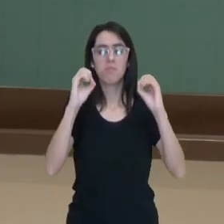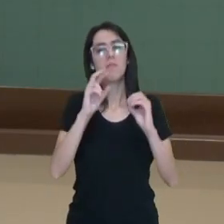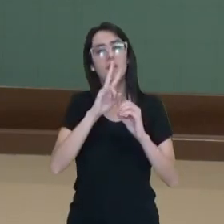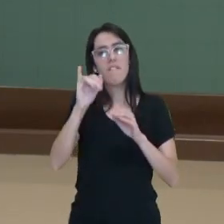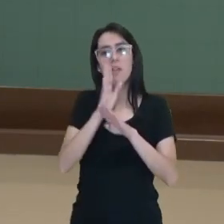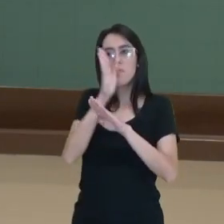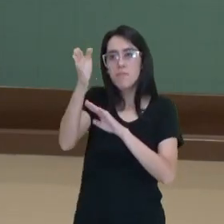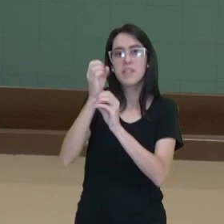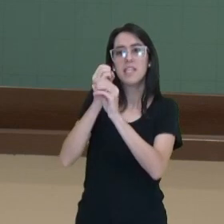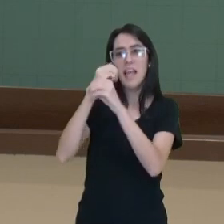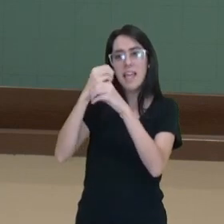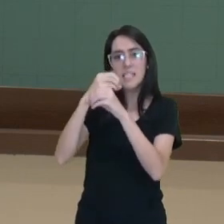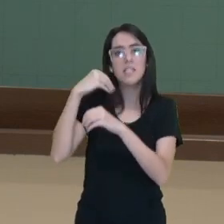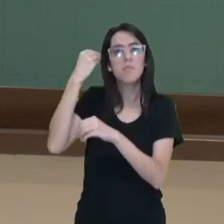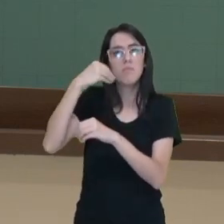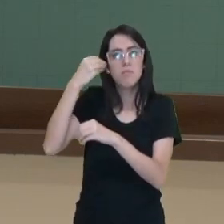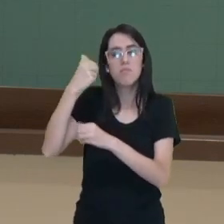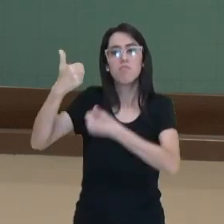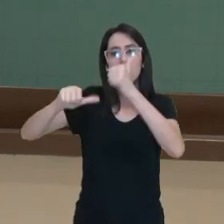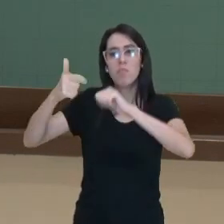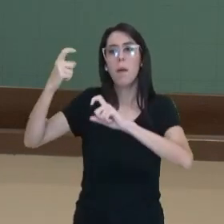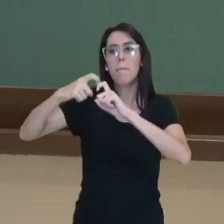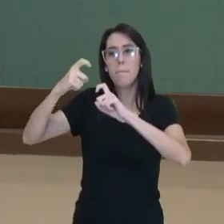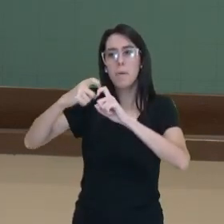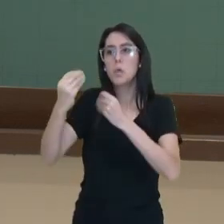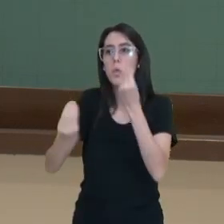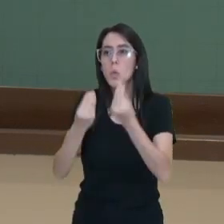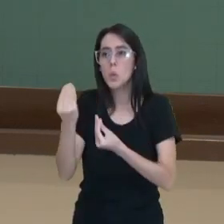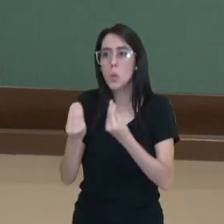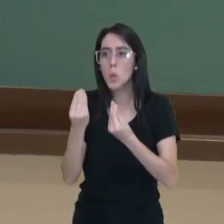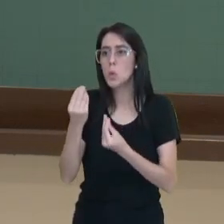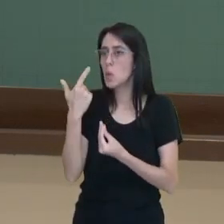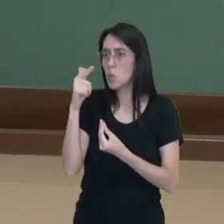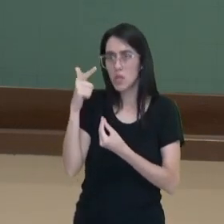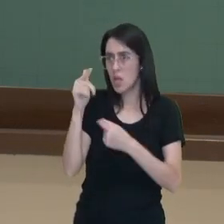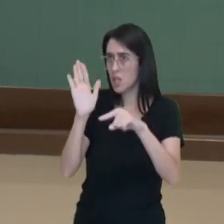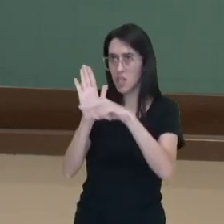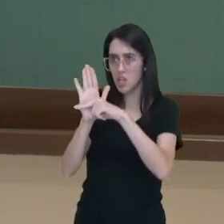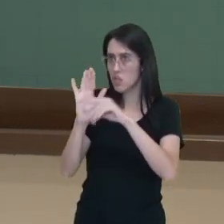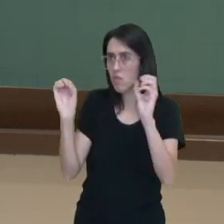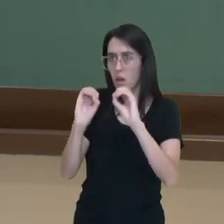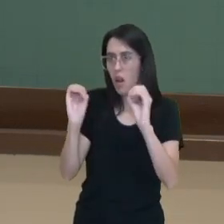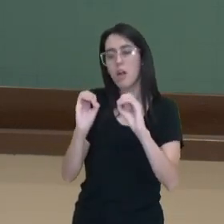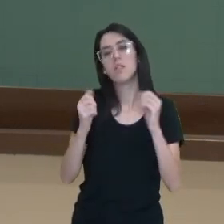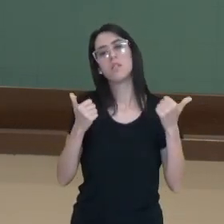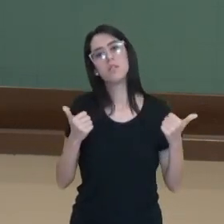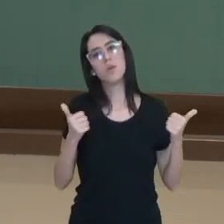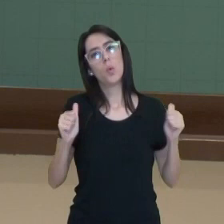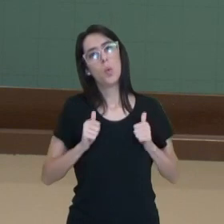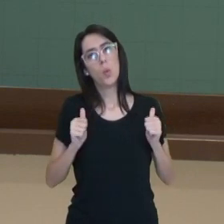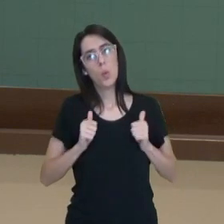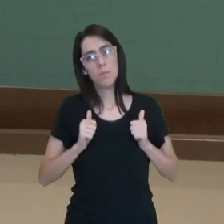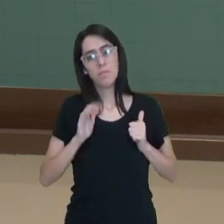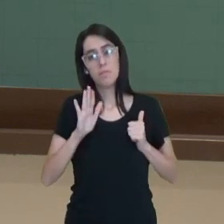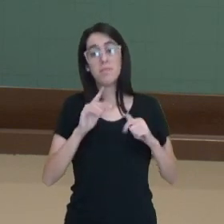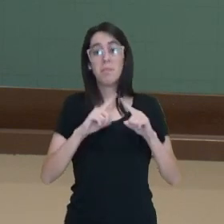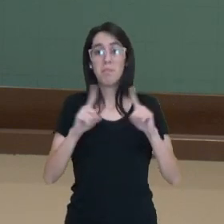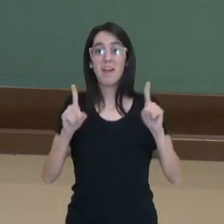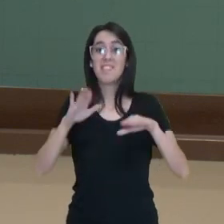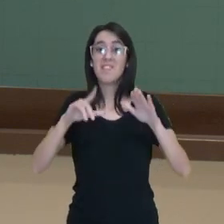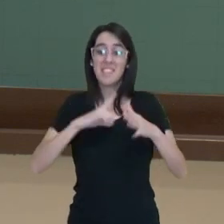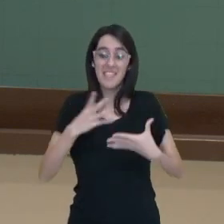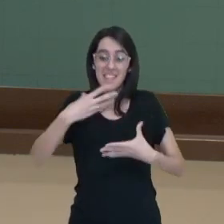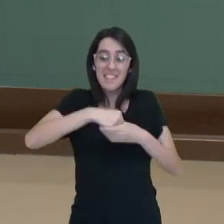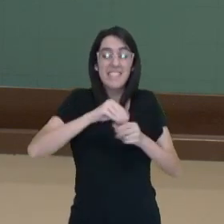exame, vai fazer aquele teste, vai aparecer como carga viral indetectável, aí sim ele não está transmitindo naquele